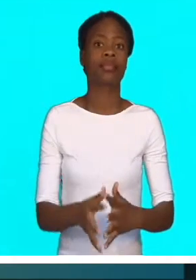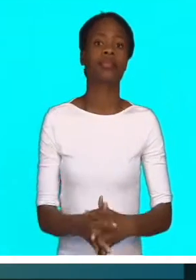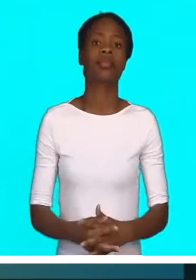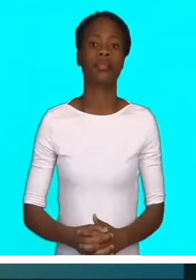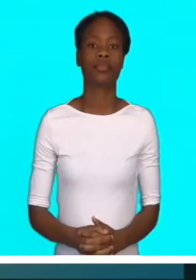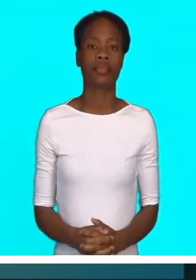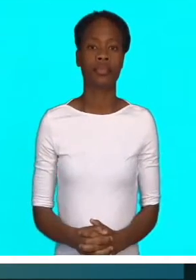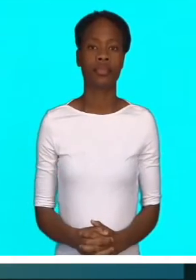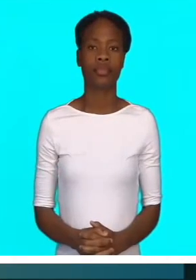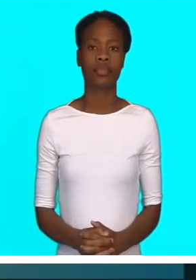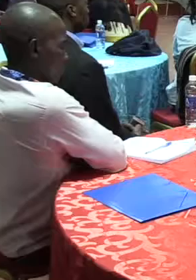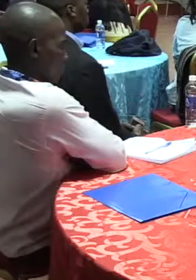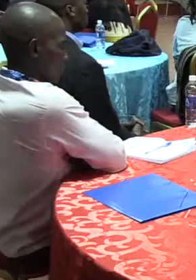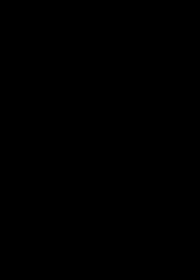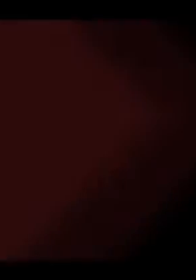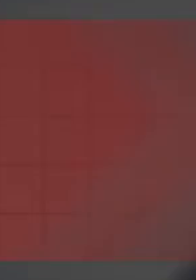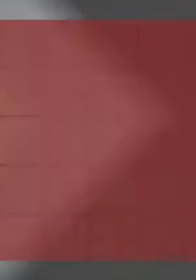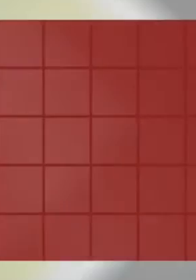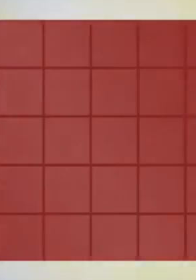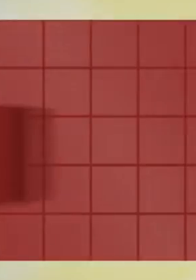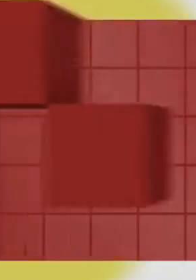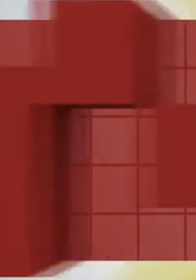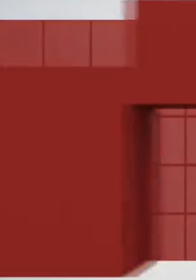países de expressão portuguesa.